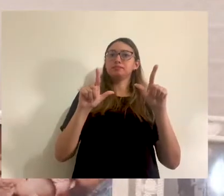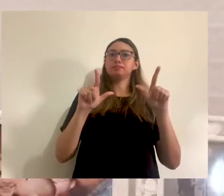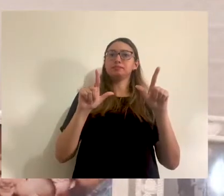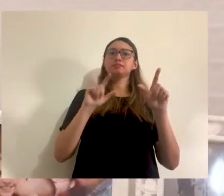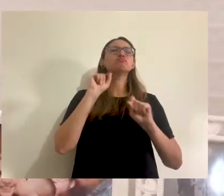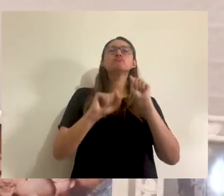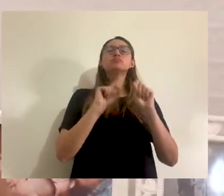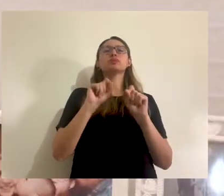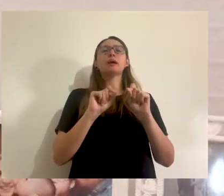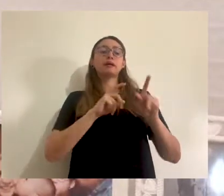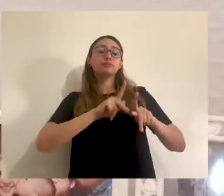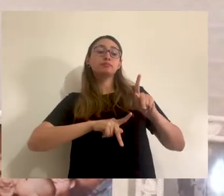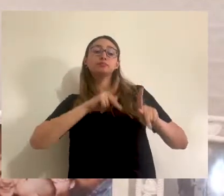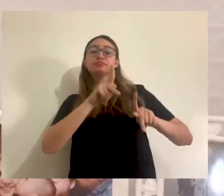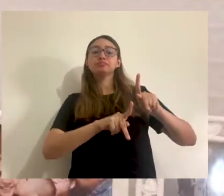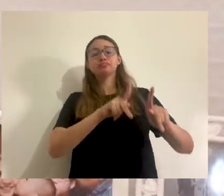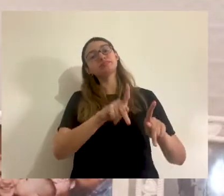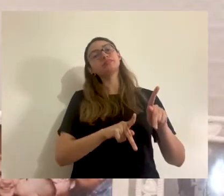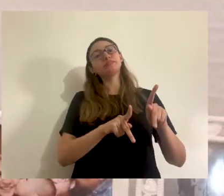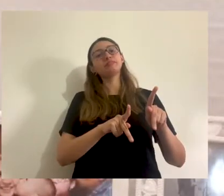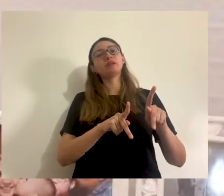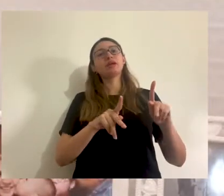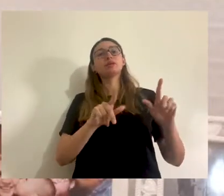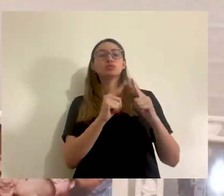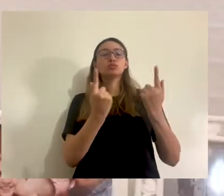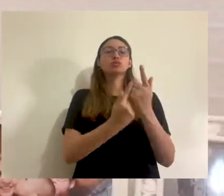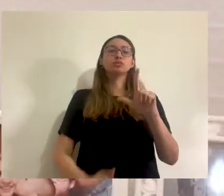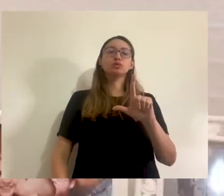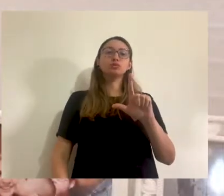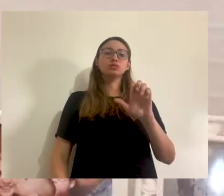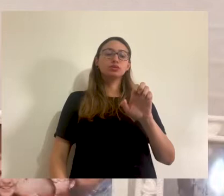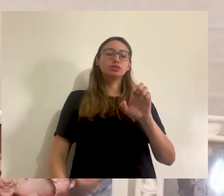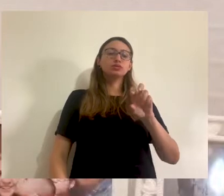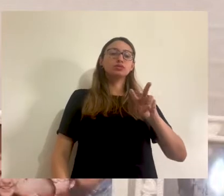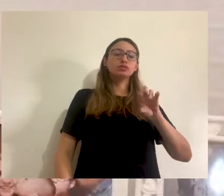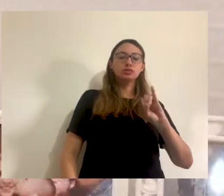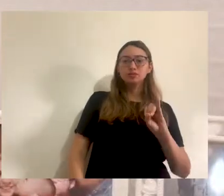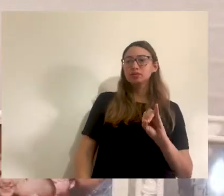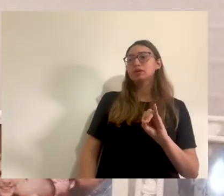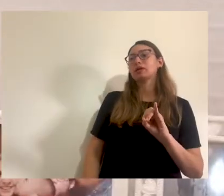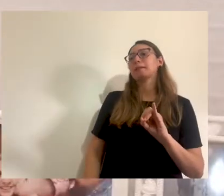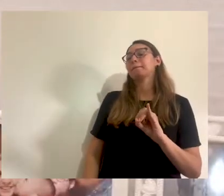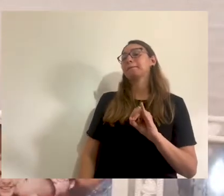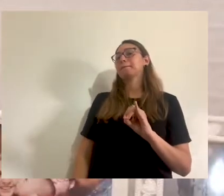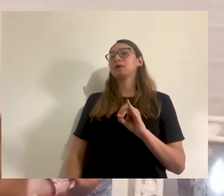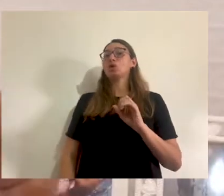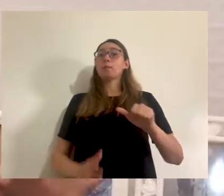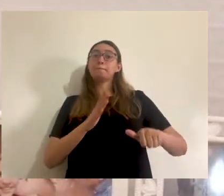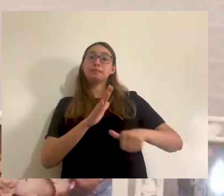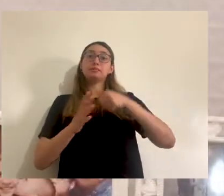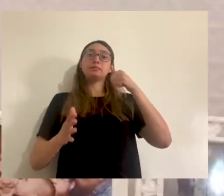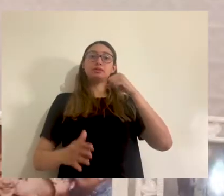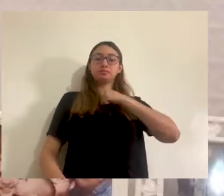são descendentes da tribo de Levi, e de lá saíam os sacerdotes. O primeiro sacerdote que